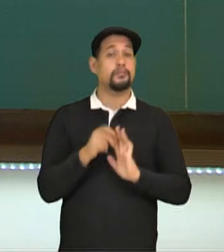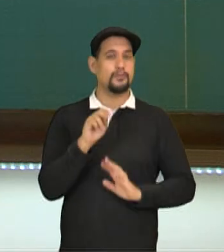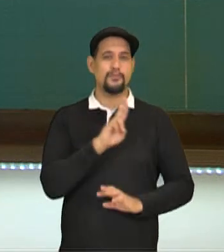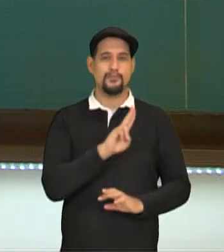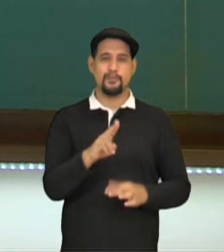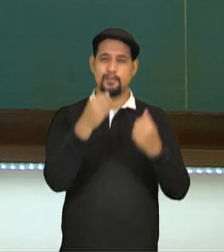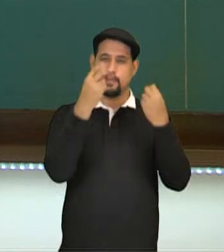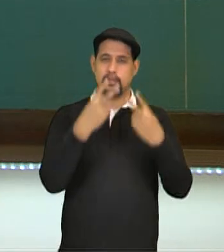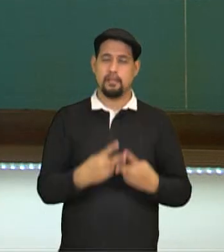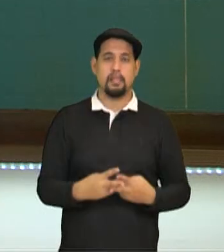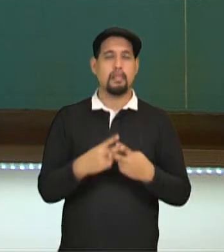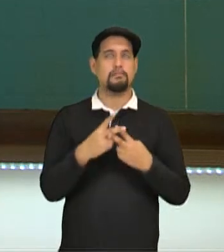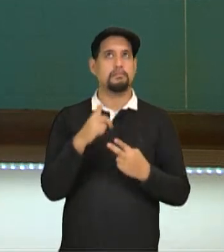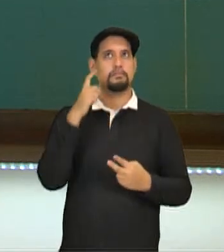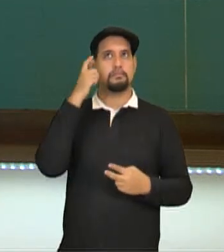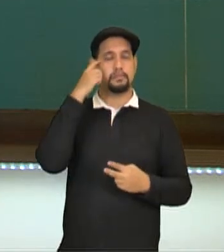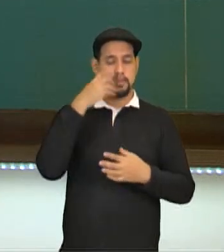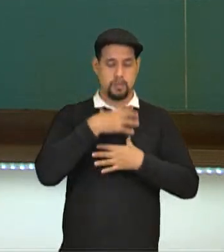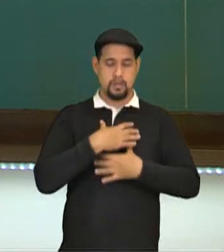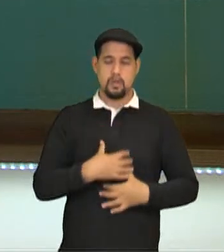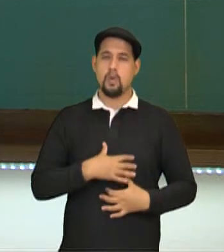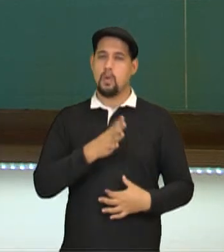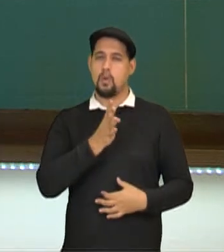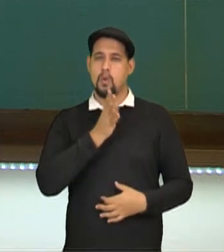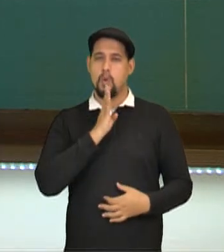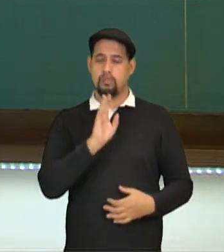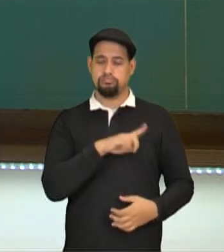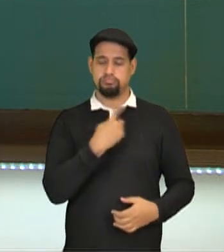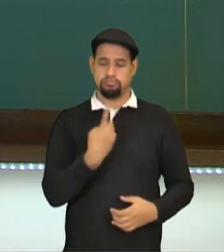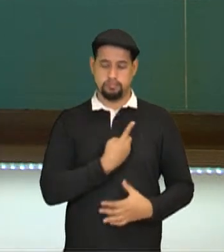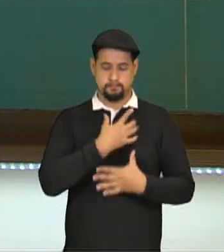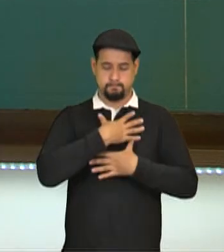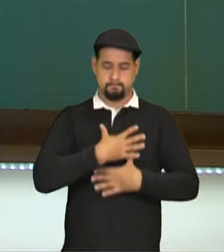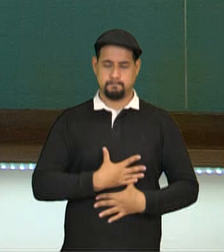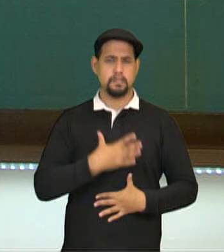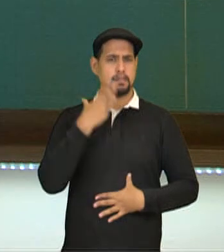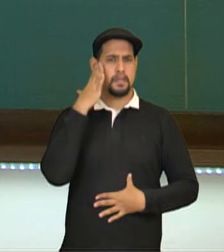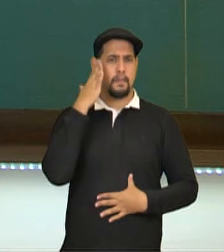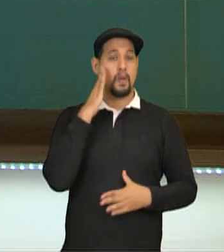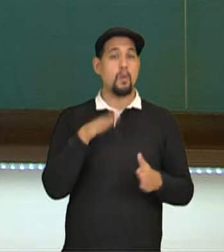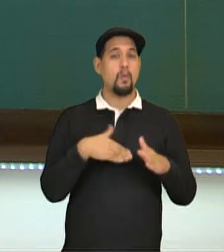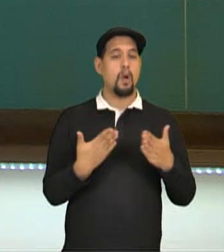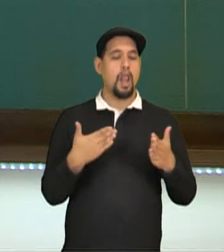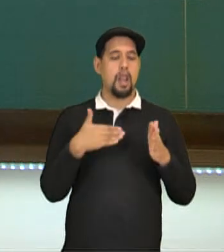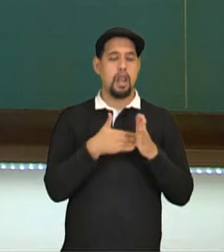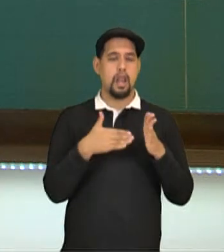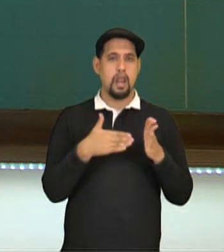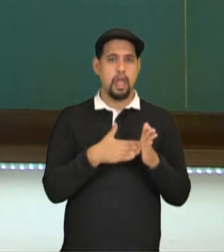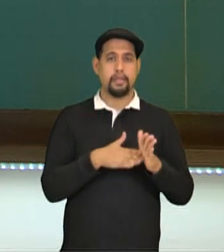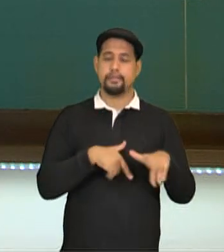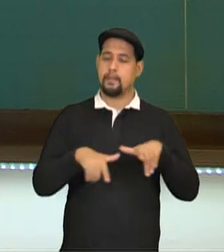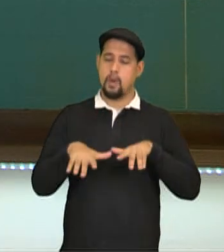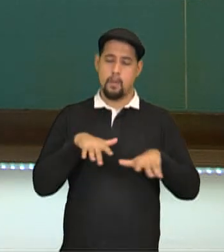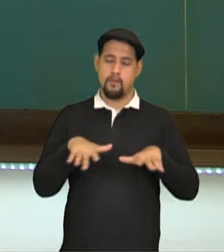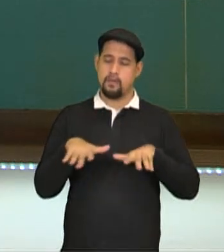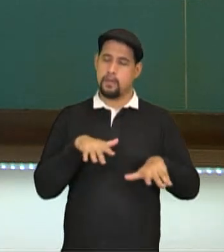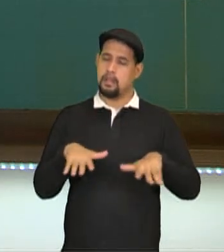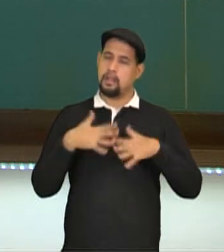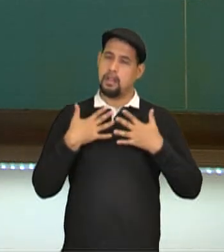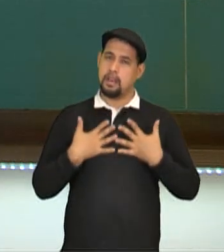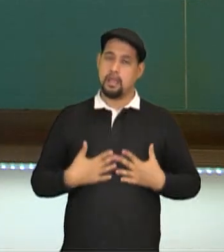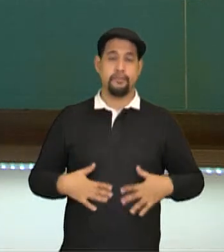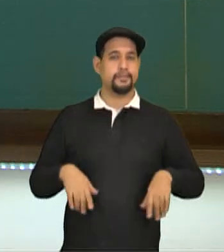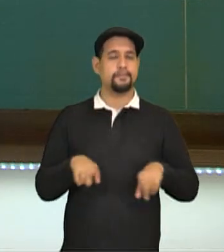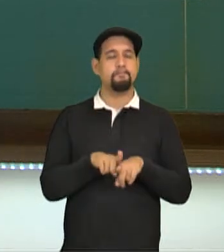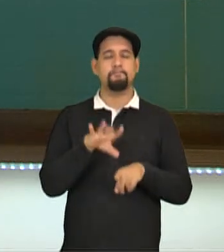nome diz, consciência corporal é conhecer o nosso corpo, saber seus limites. Trabalha com movimentos mais lentos,